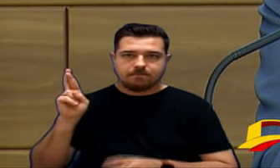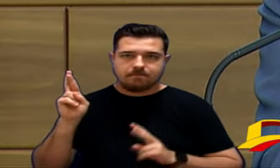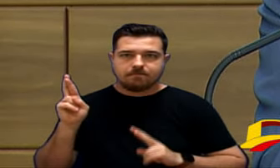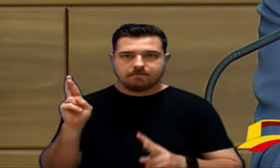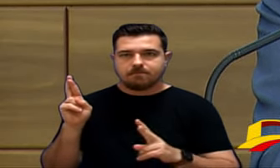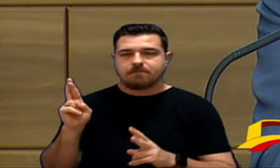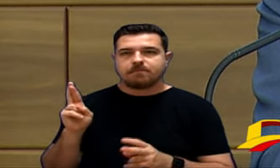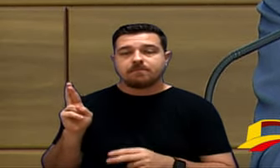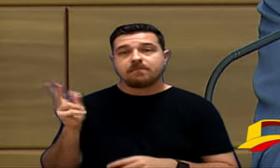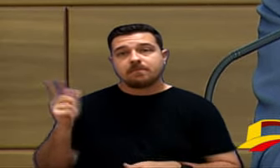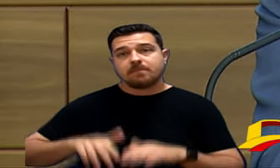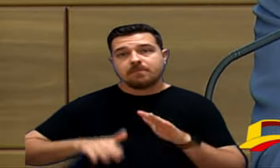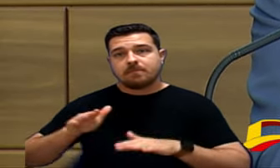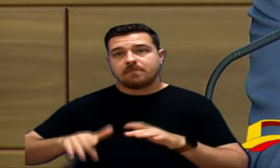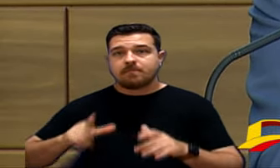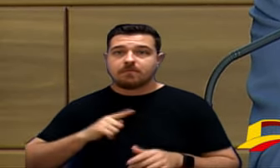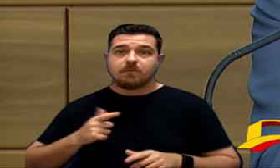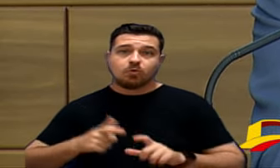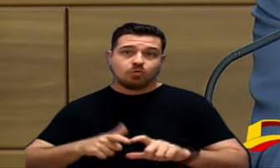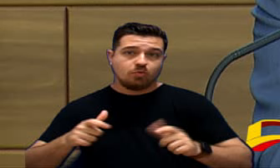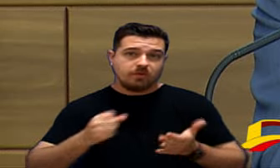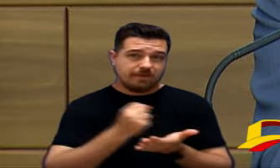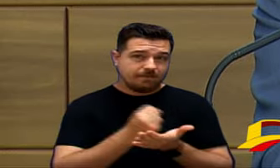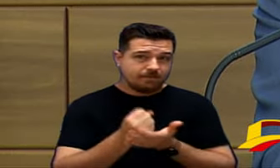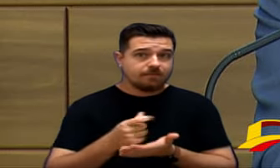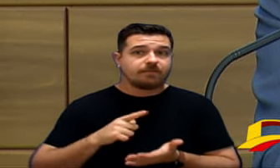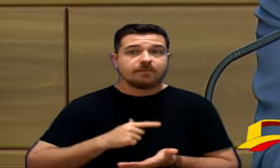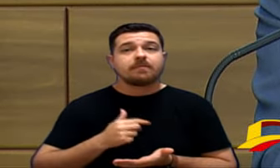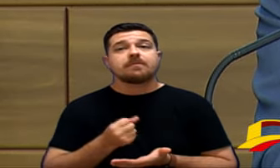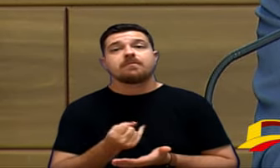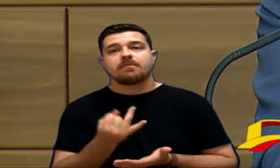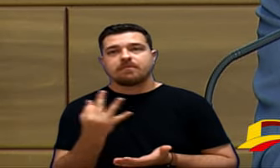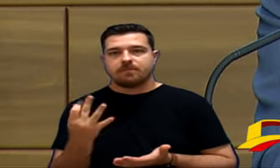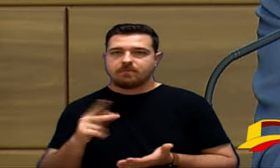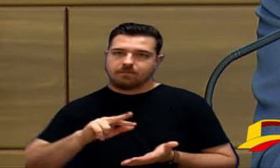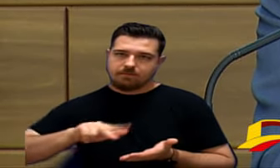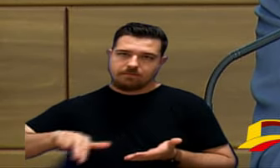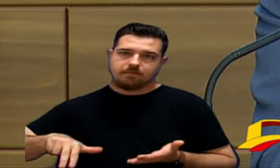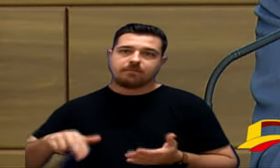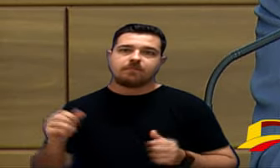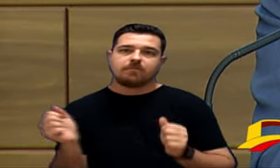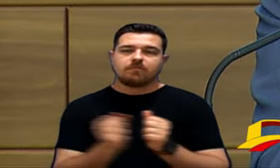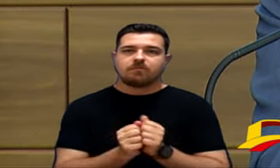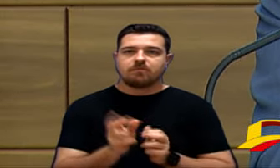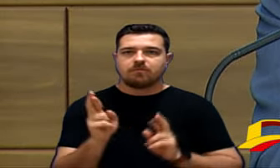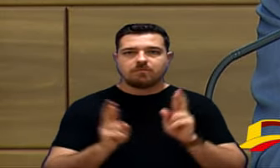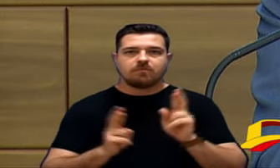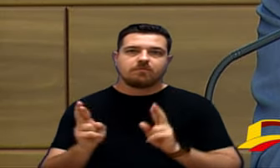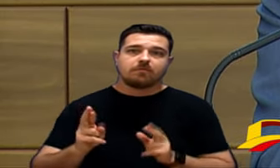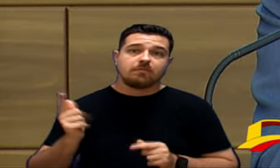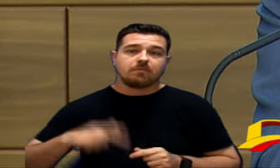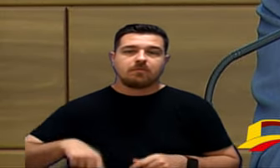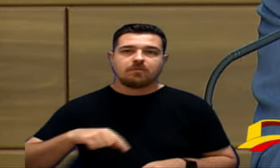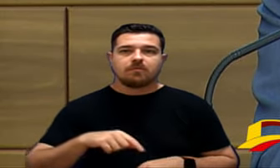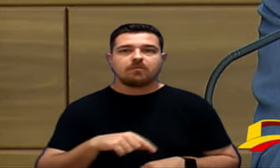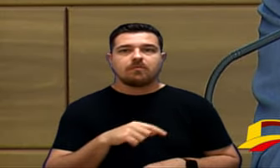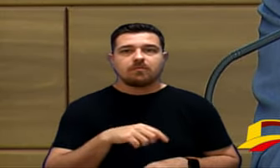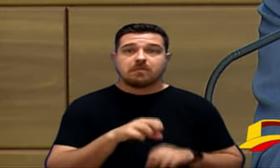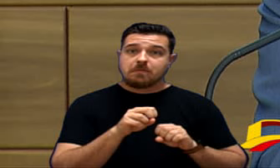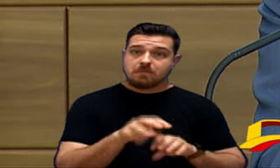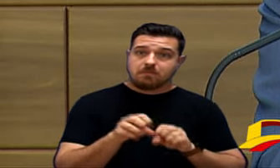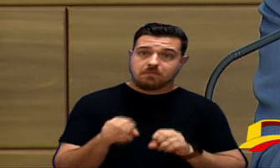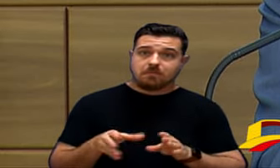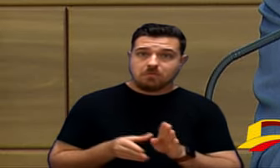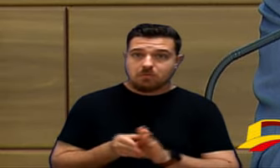fiscalização às vezes dependendo do tamanho do contrato é mais de um pela complexidade né a nossa orientação e as comissões estão todas